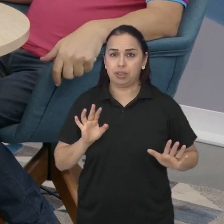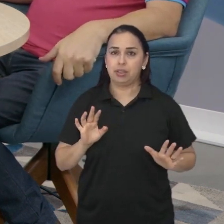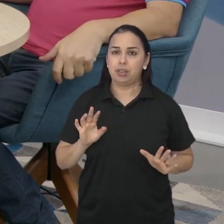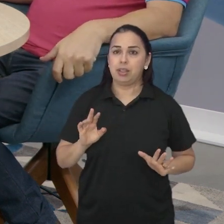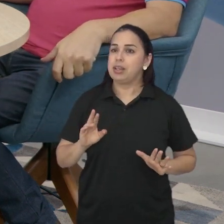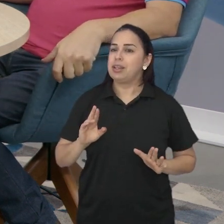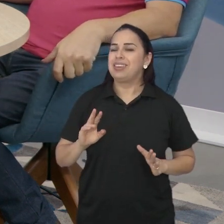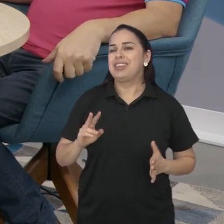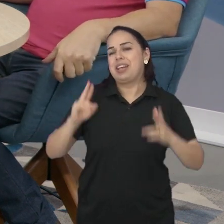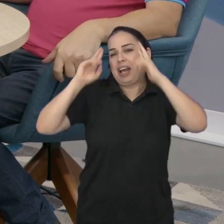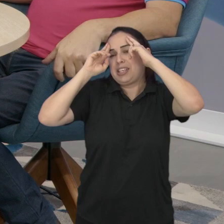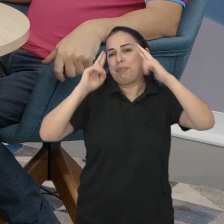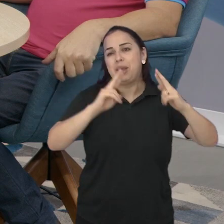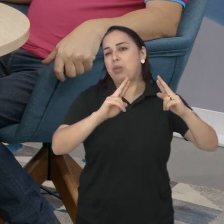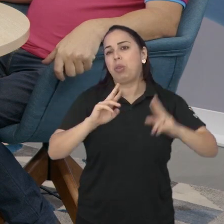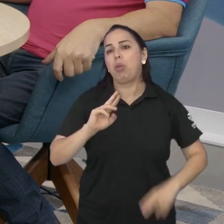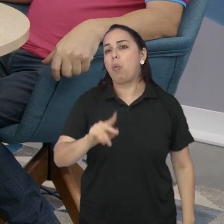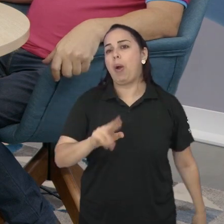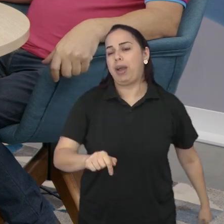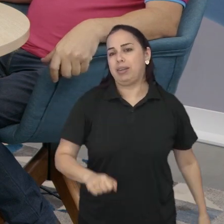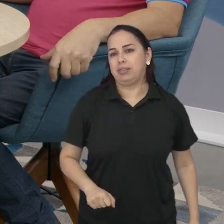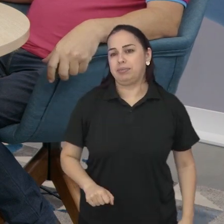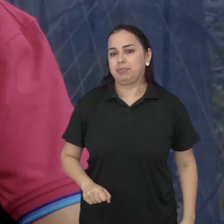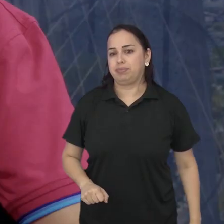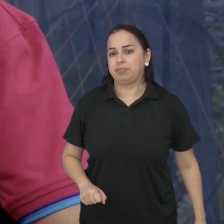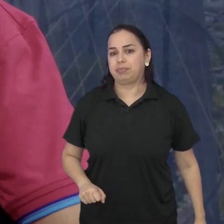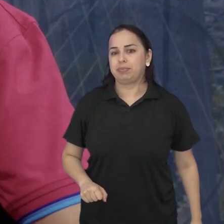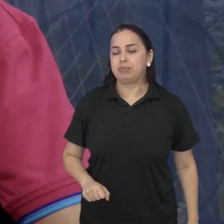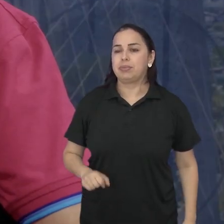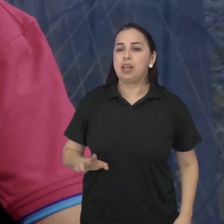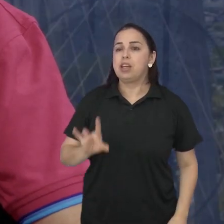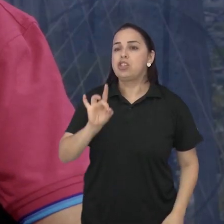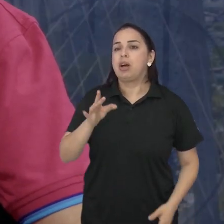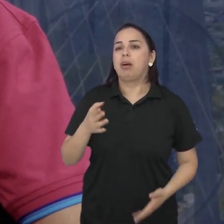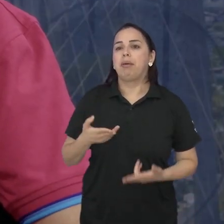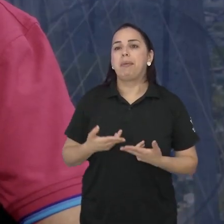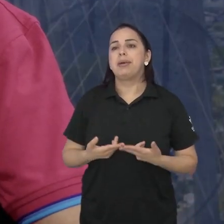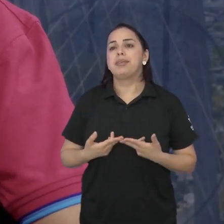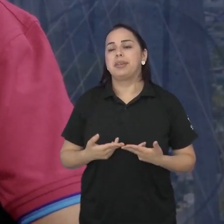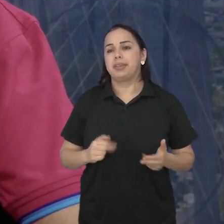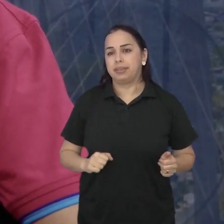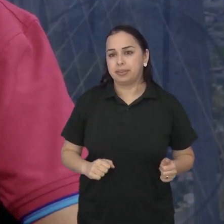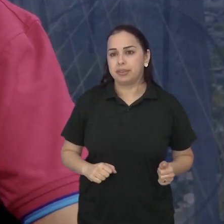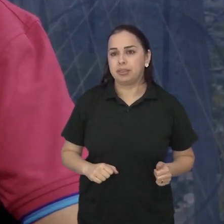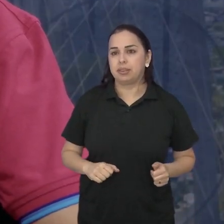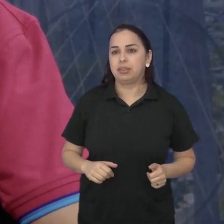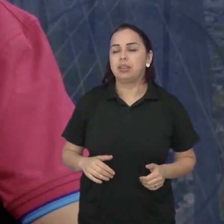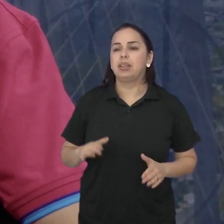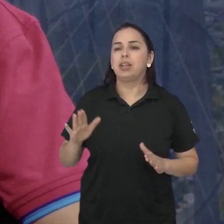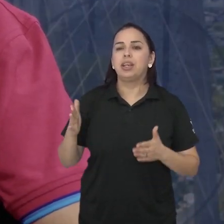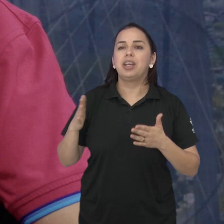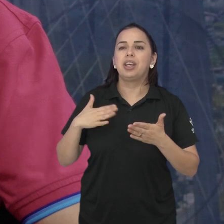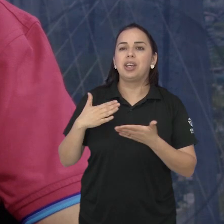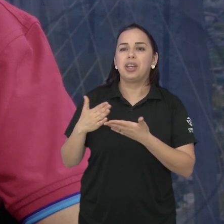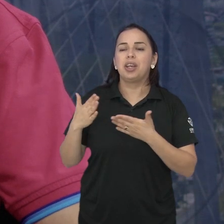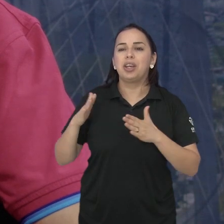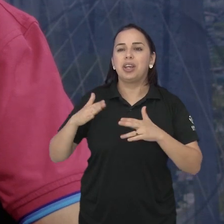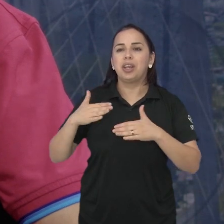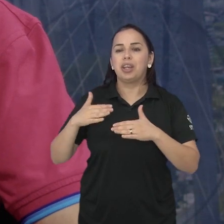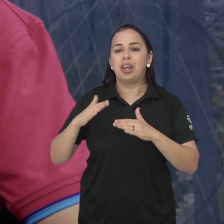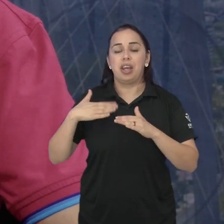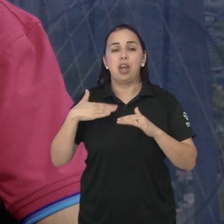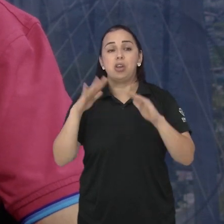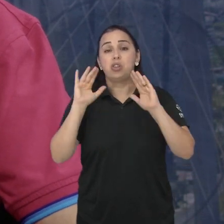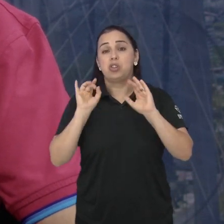não é respeitar. Daí passa a ser simplesmente uma tolerância, como a gente tem as antigas casas de tolerância.